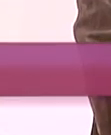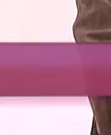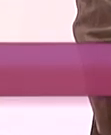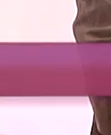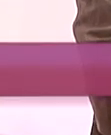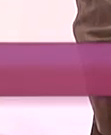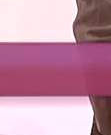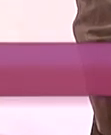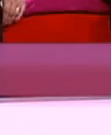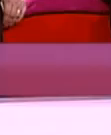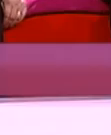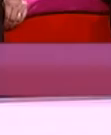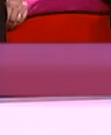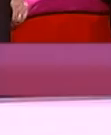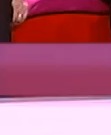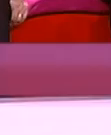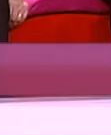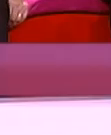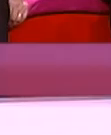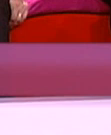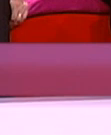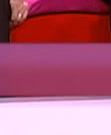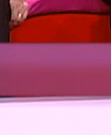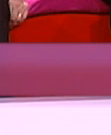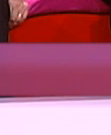mas neste momento a ideia que tenho na cabeça não quero.